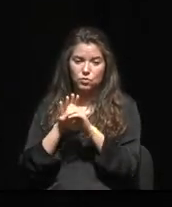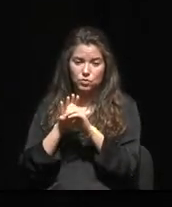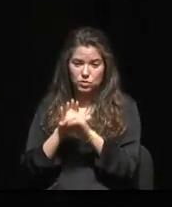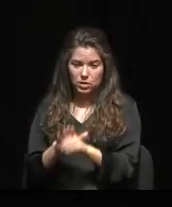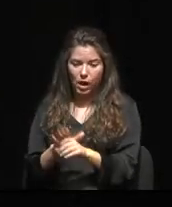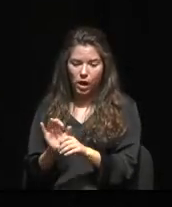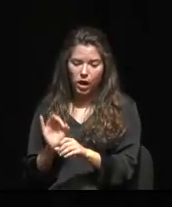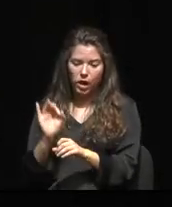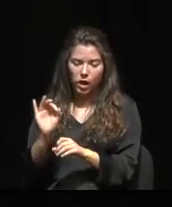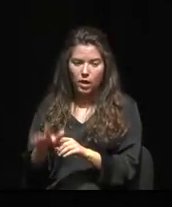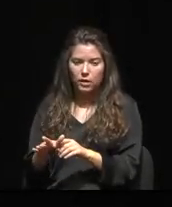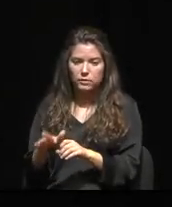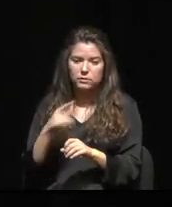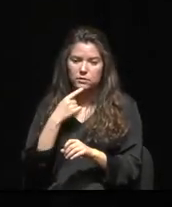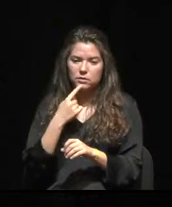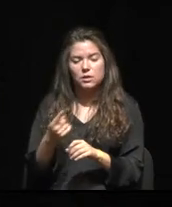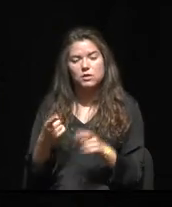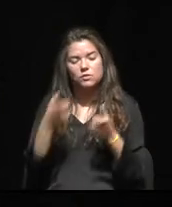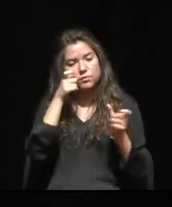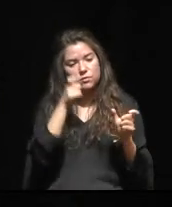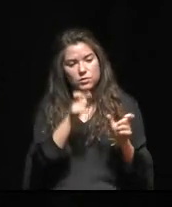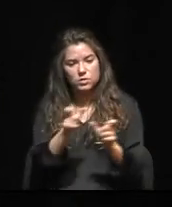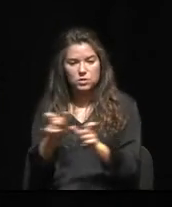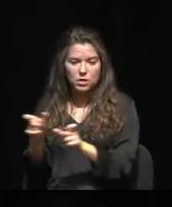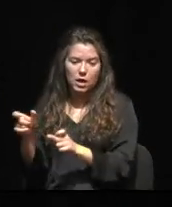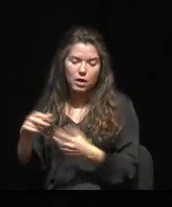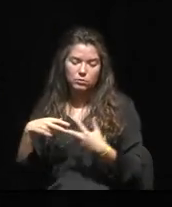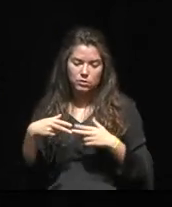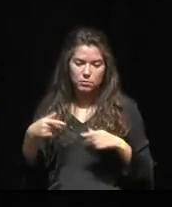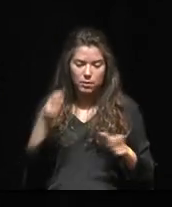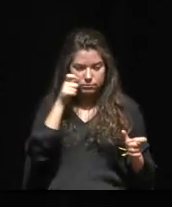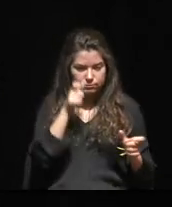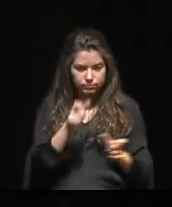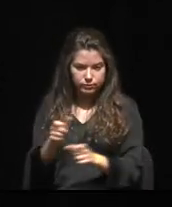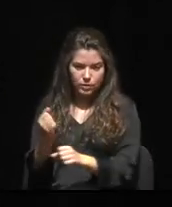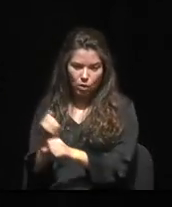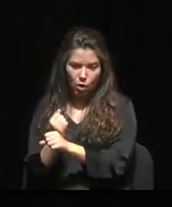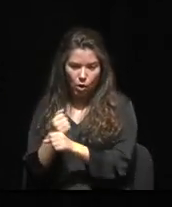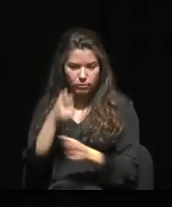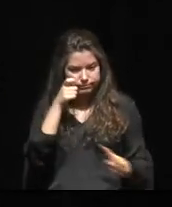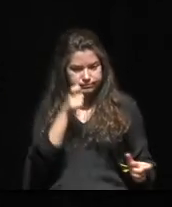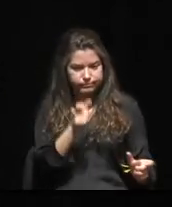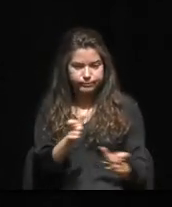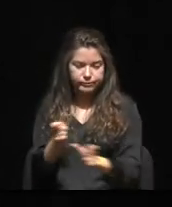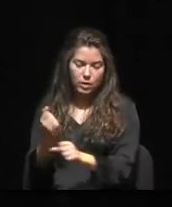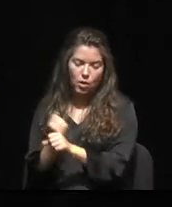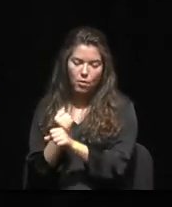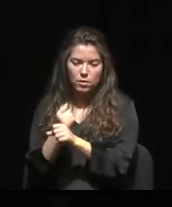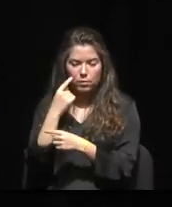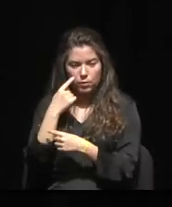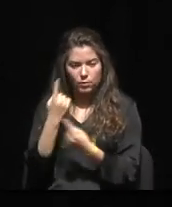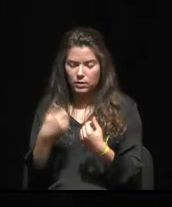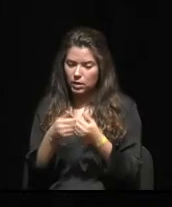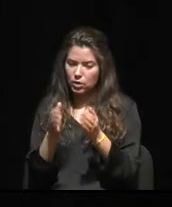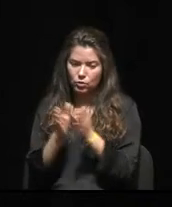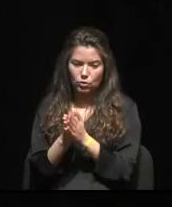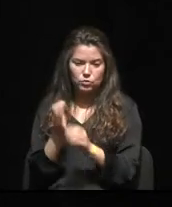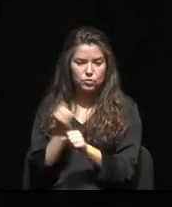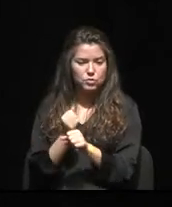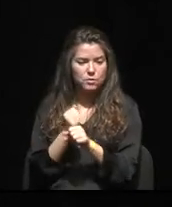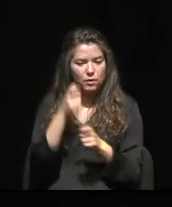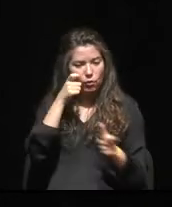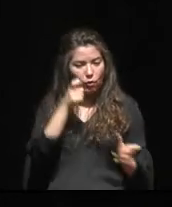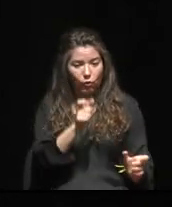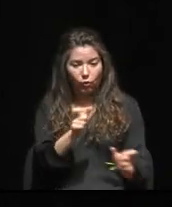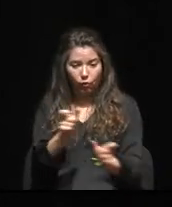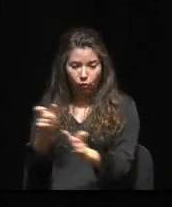refere a extinção das carreiras de fiscal Municipal fiscal técnico de obras fiscal técnico de obras públicas e todas as carreiras fiscal técnico